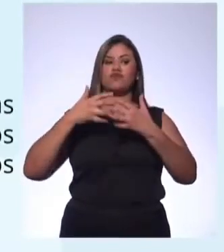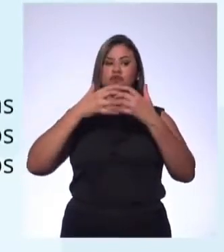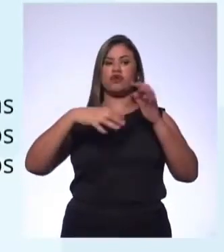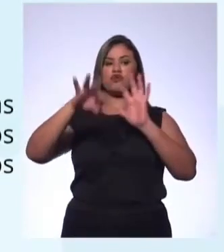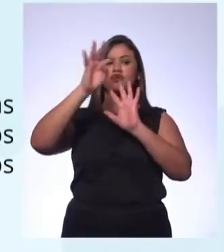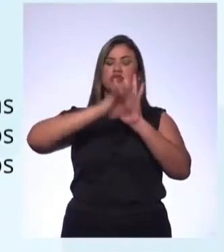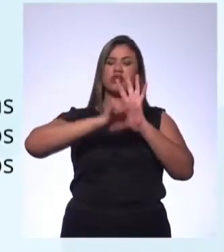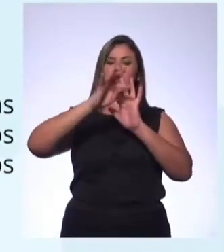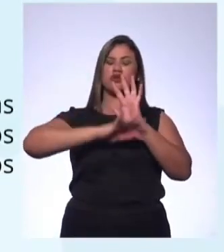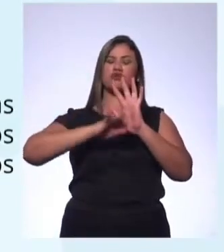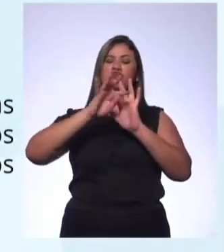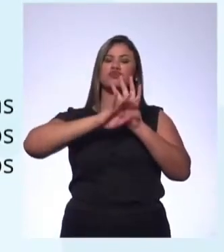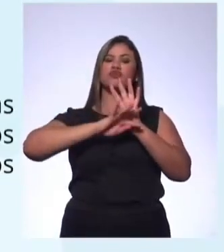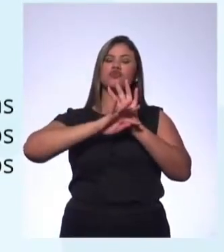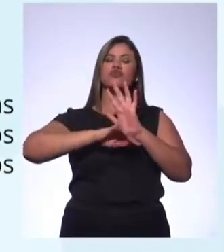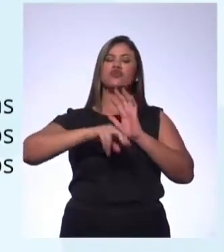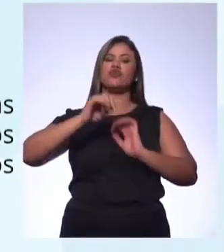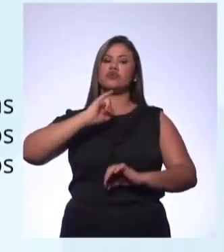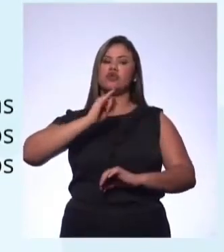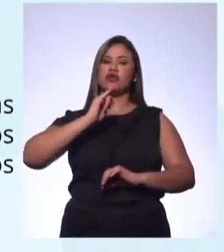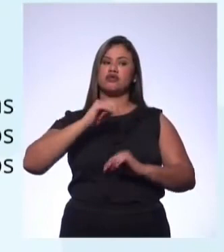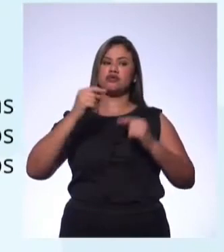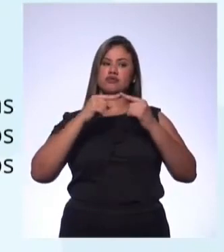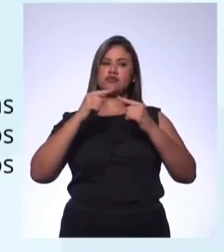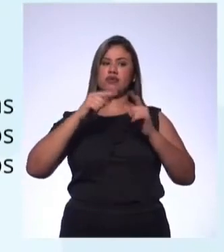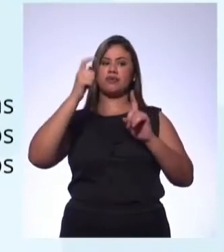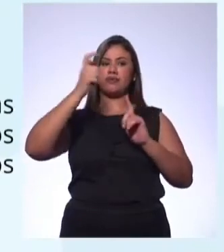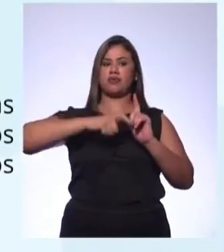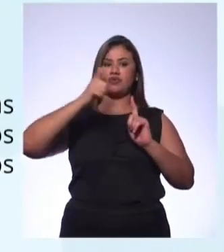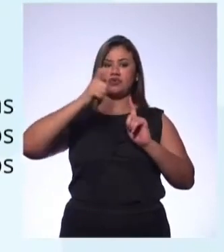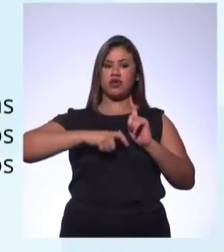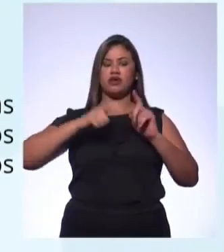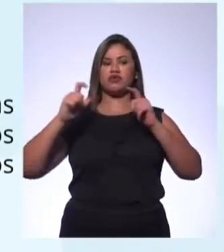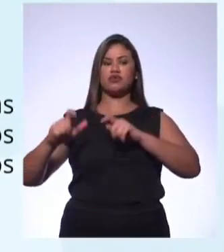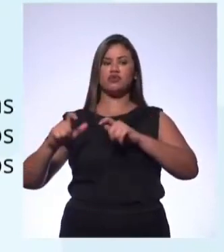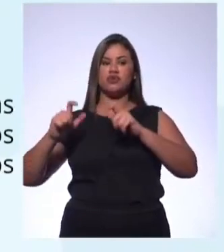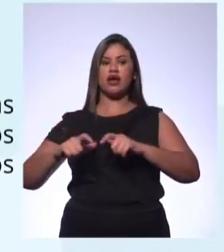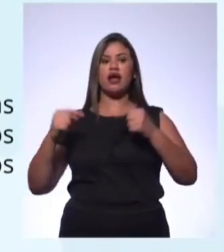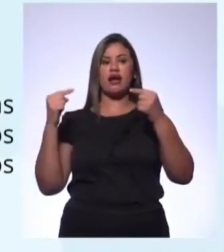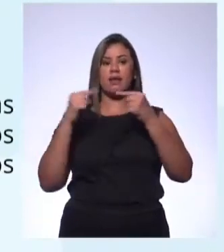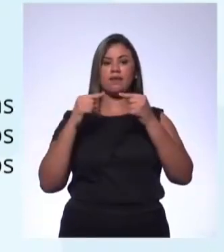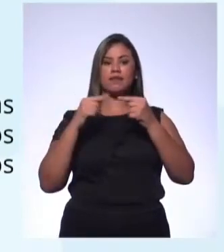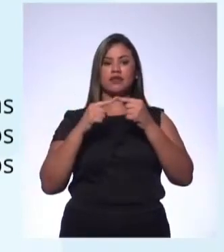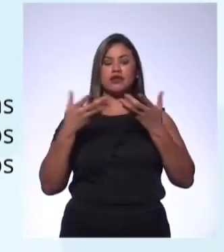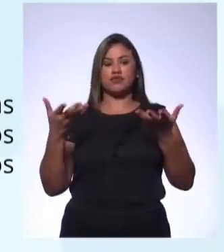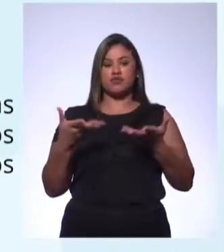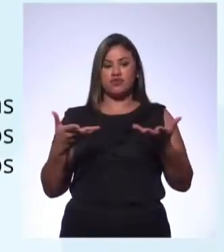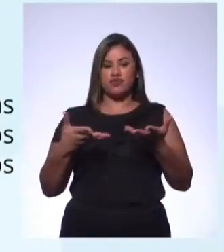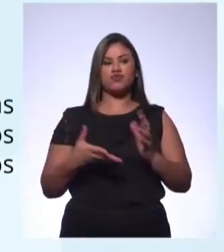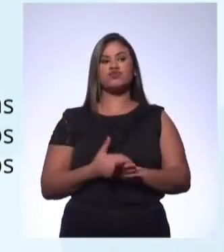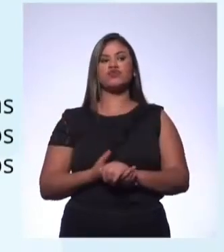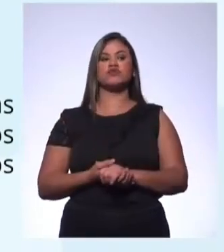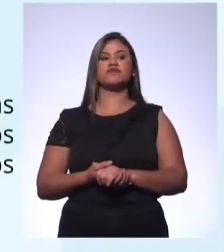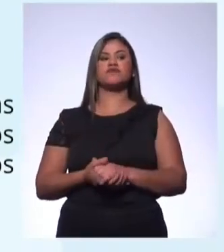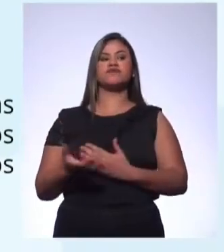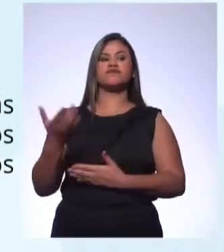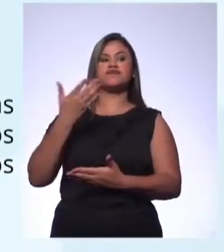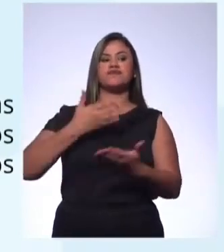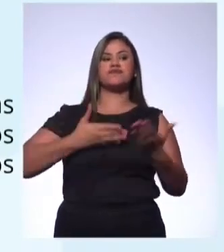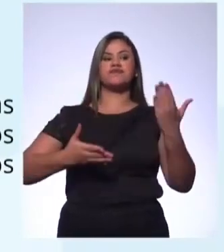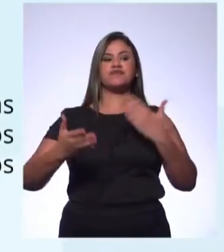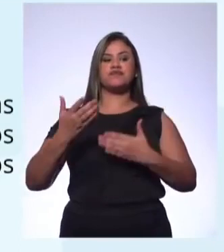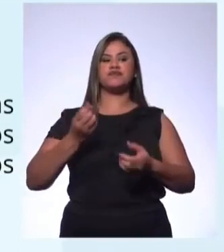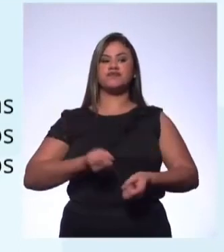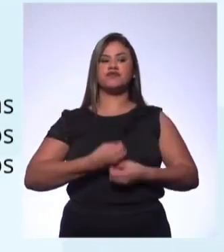texto narrativo das personagens e do espaço e relacioná-los com a atualidade. Habilidade: